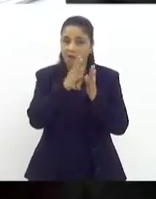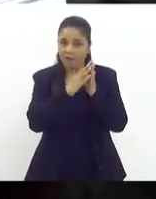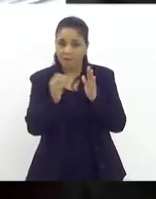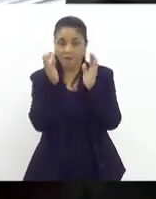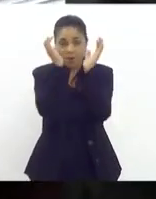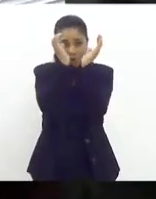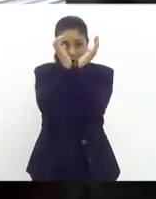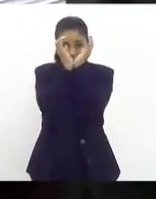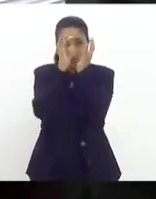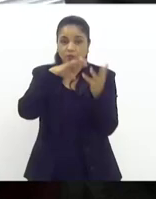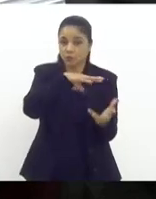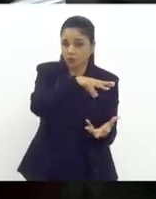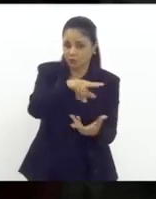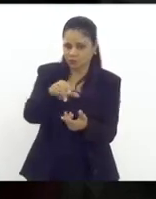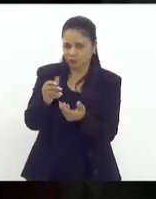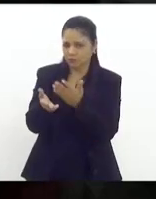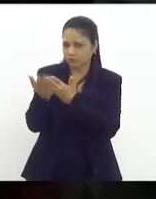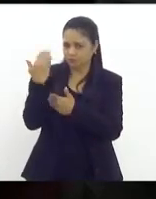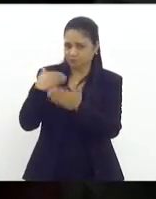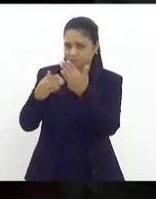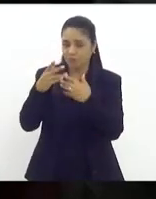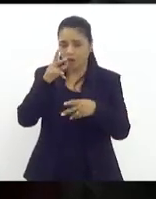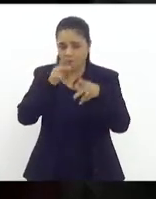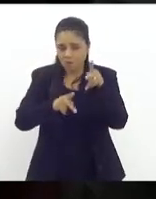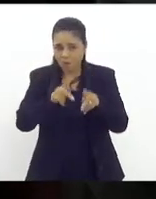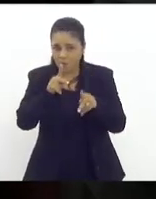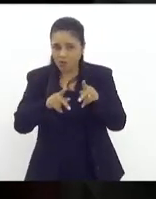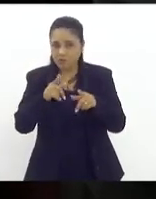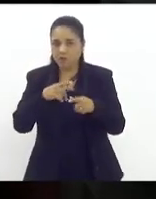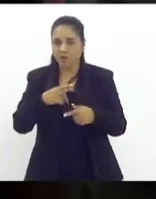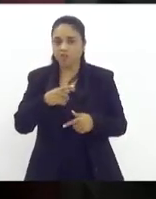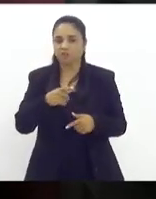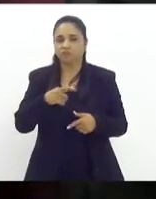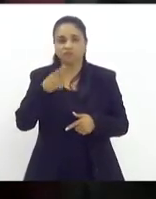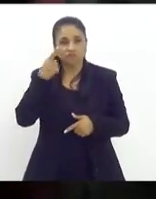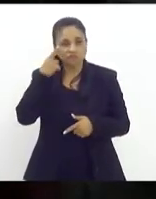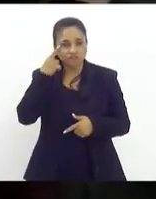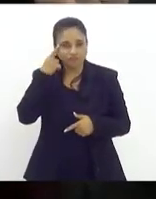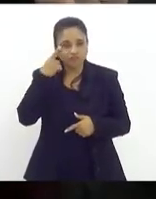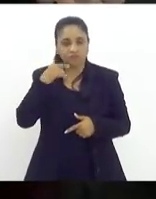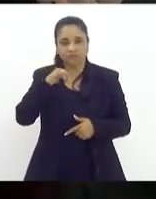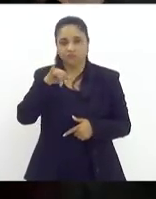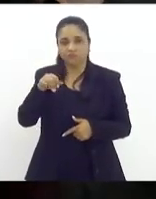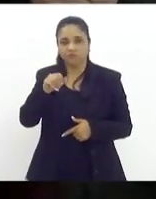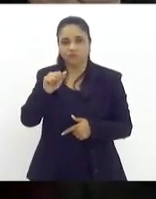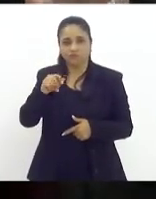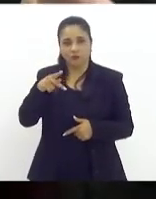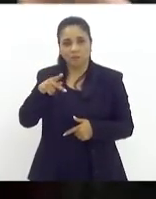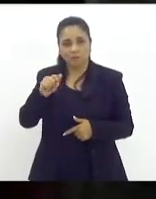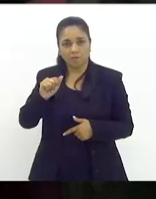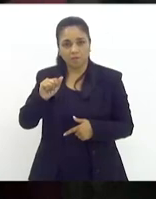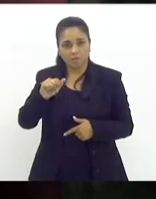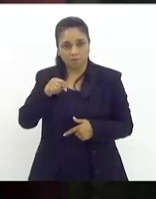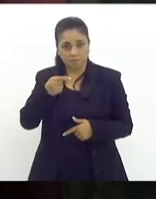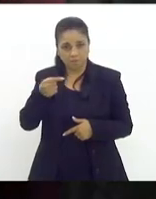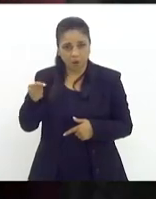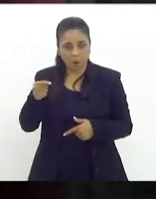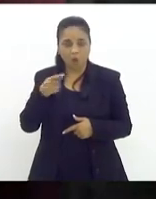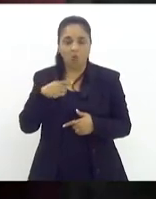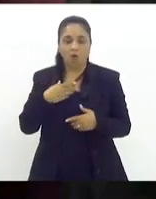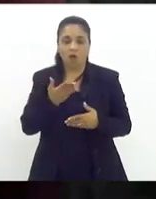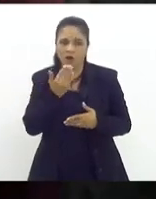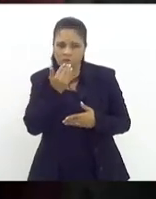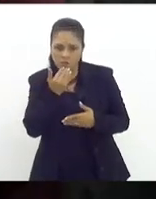Mundo passado, né? A população japonesa levava os seus alimentos e saíam com